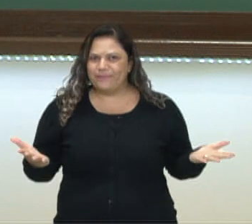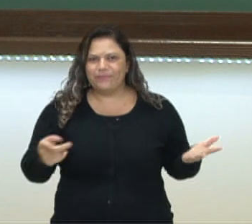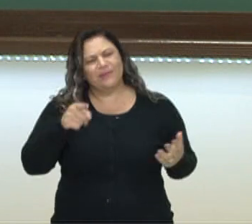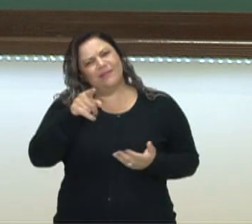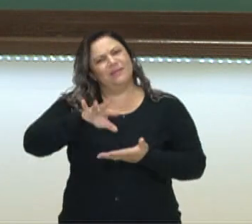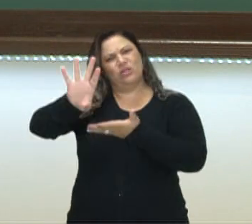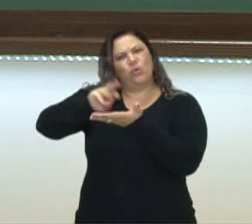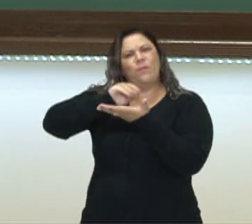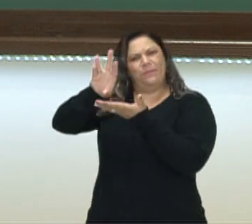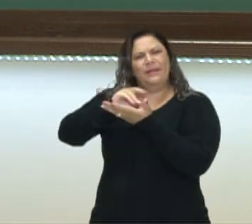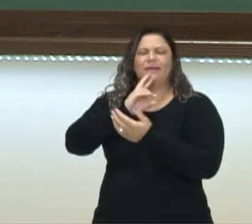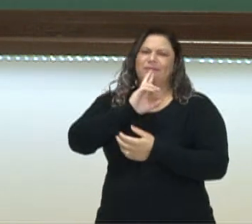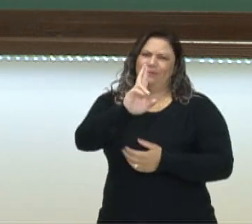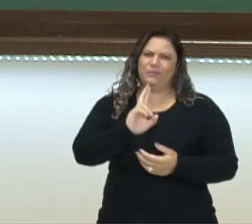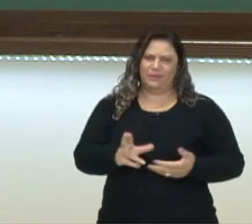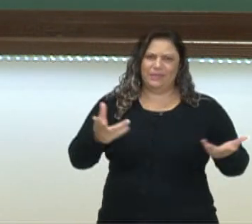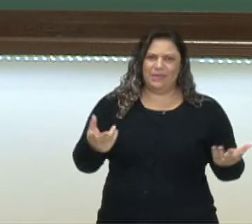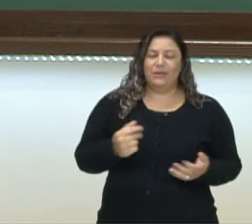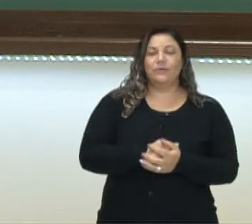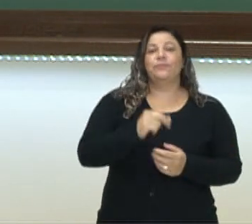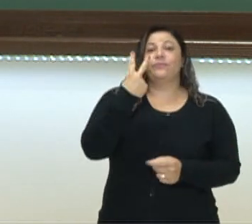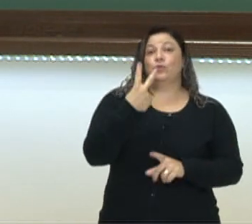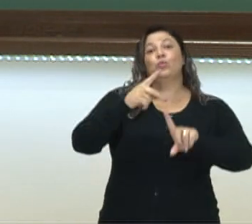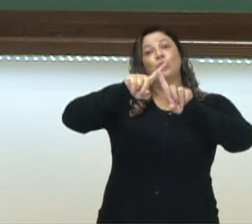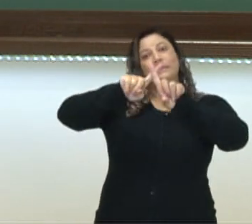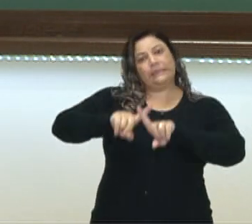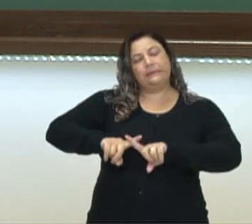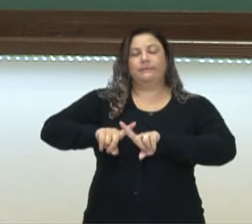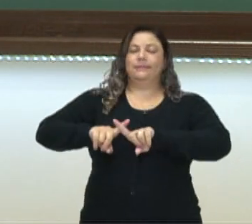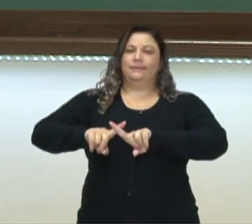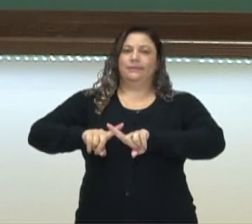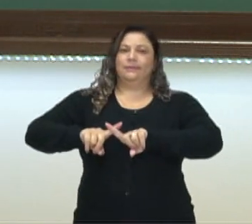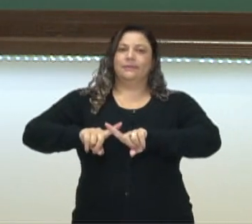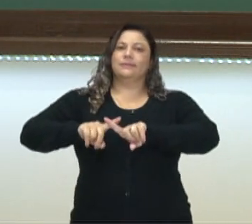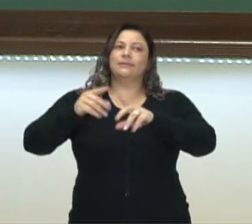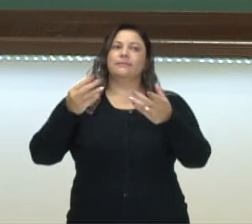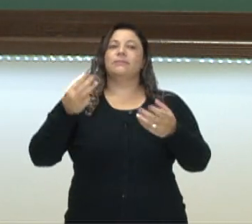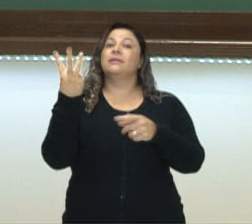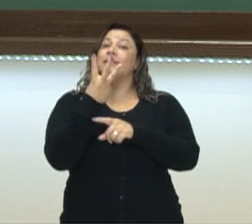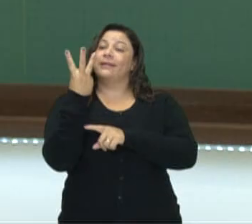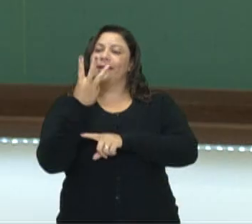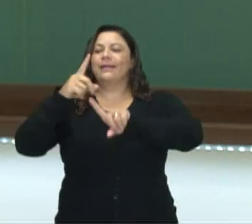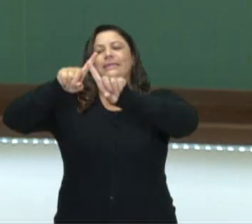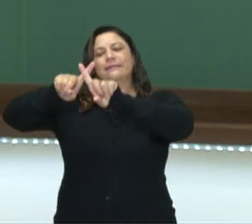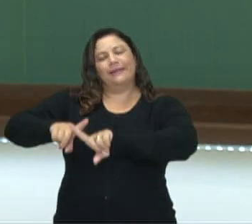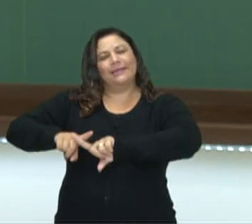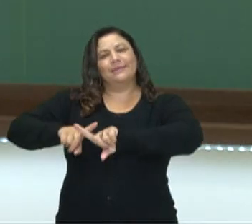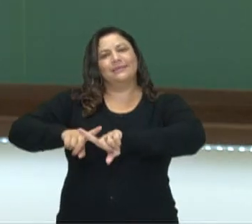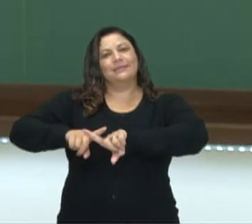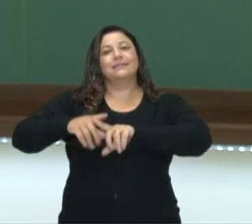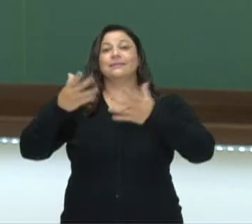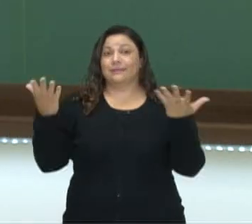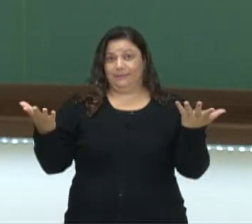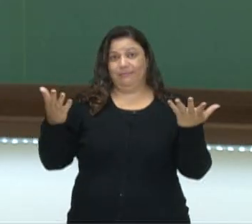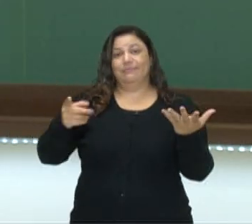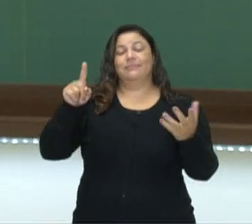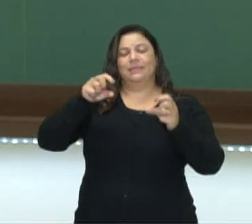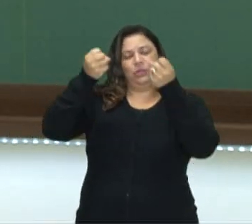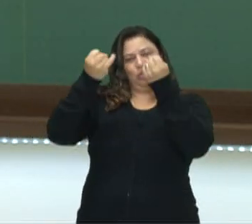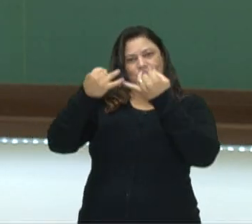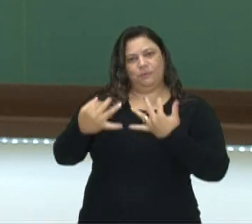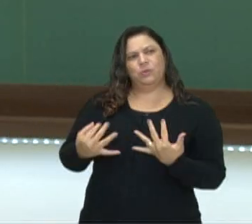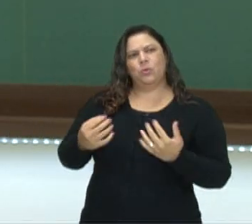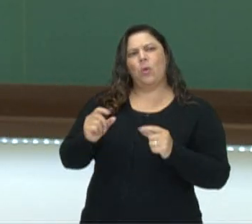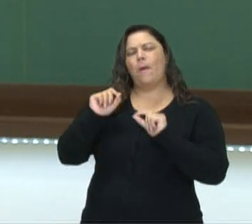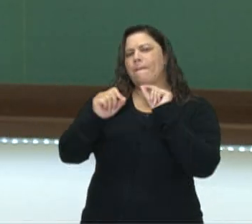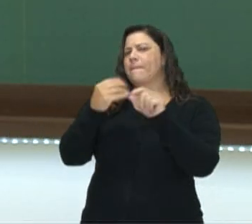Copiaram e fizeram? Bom, o dobro a gente sabe que eu posso fazer 2 vezes. O triplo, 3 vezes, porque a gente falou um pouco antes,